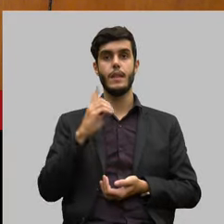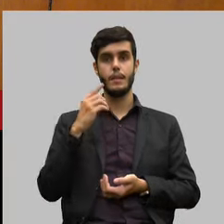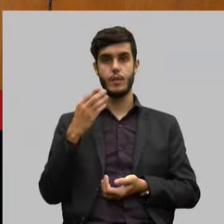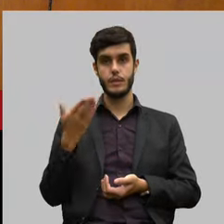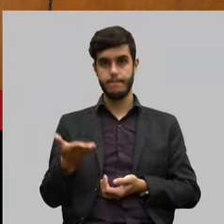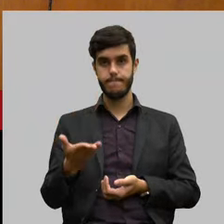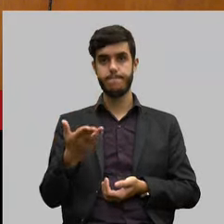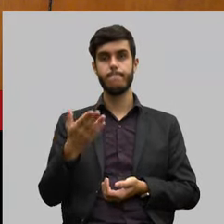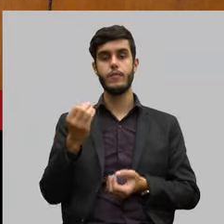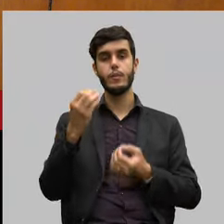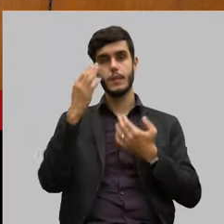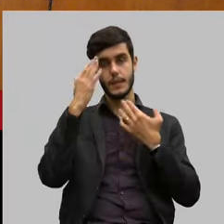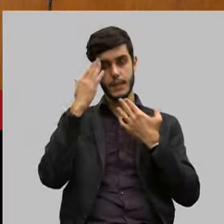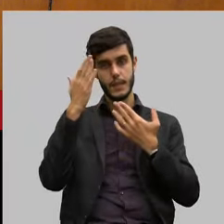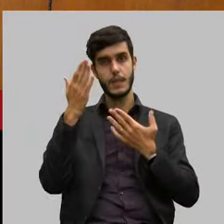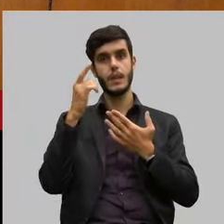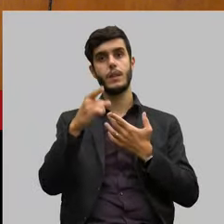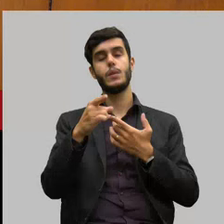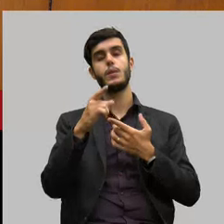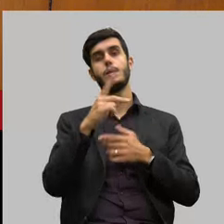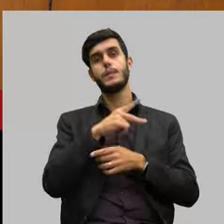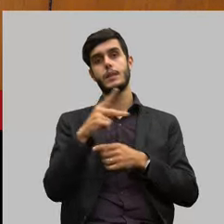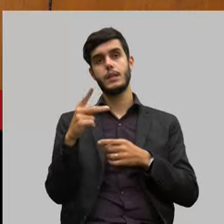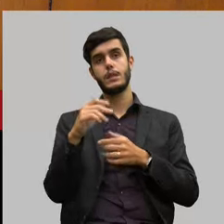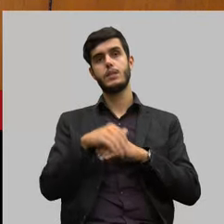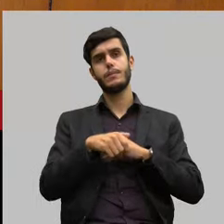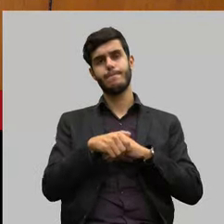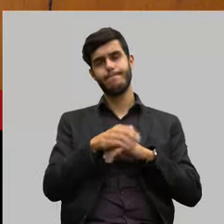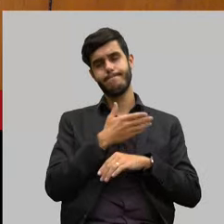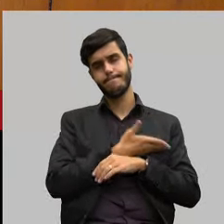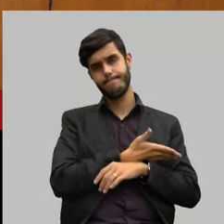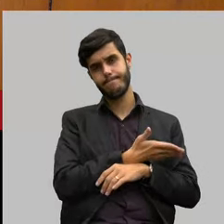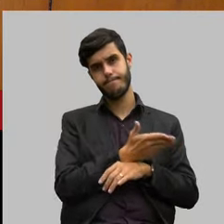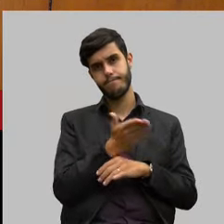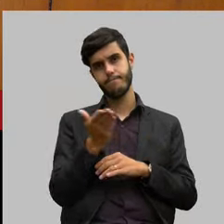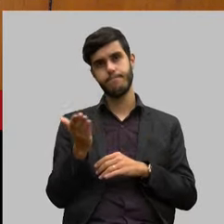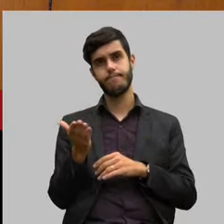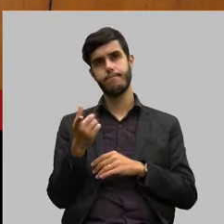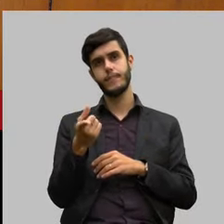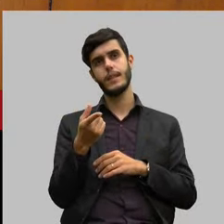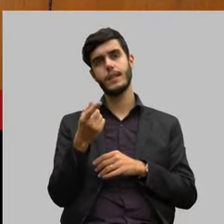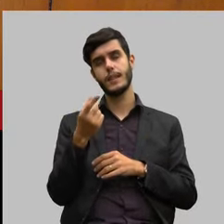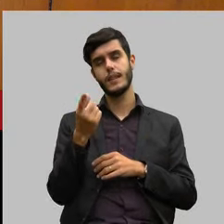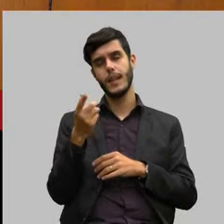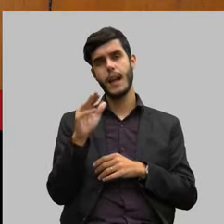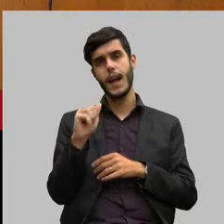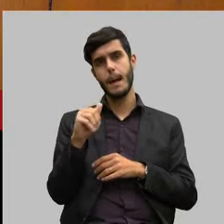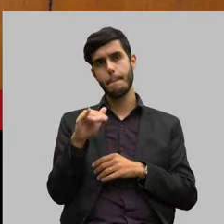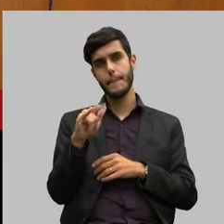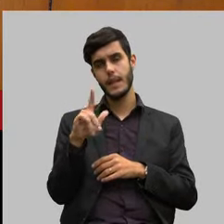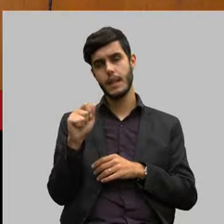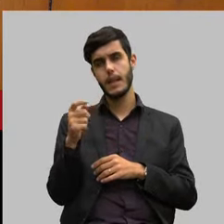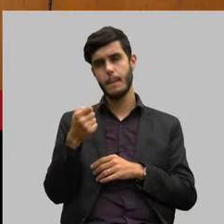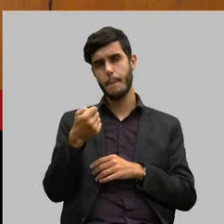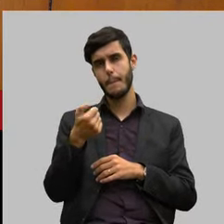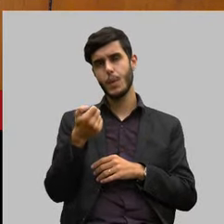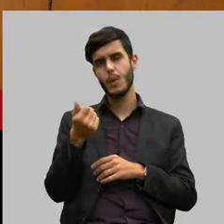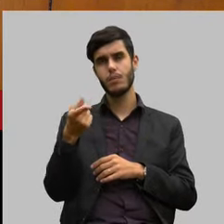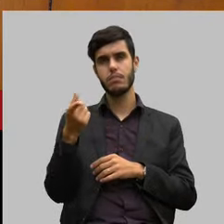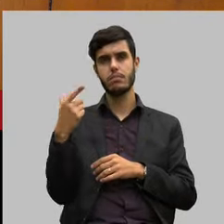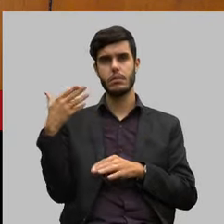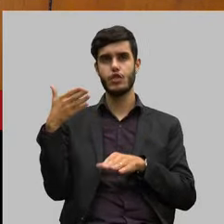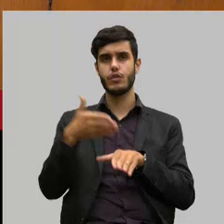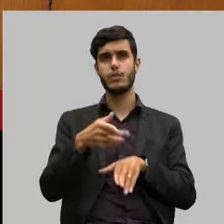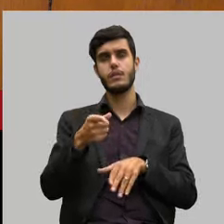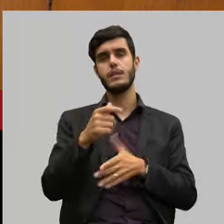Cláudio secretária Camila Camila há pouco tempo à frente da secretaria mas a gente já teve oportunidade de encontrar antes né nas